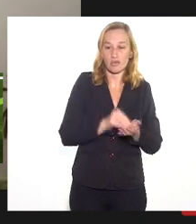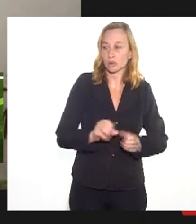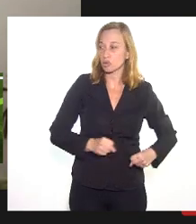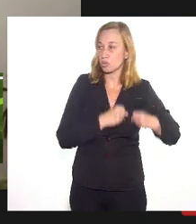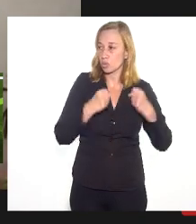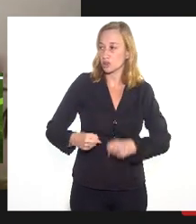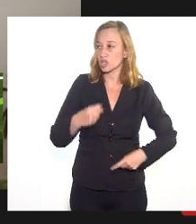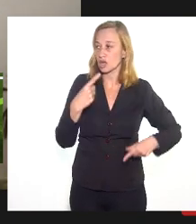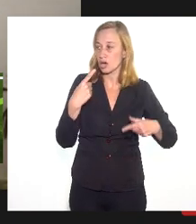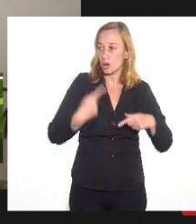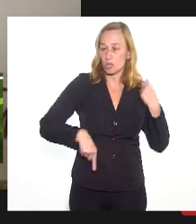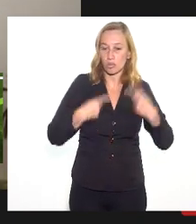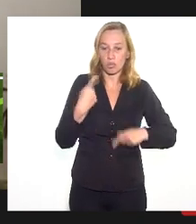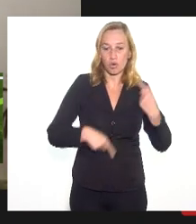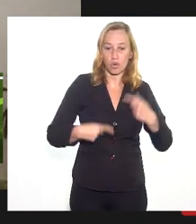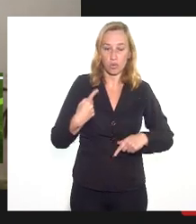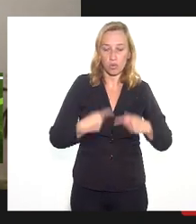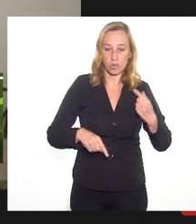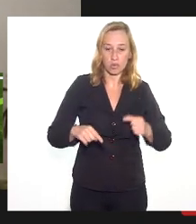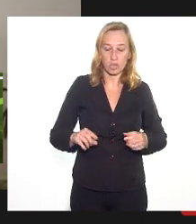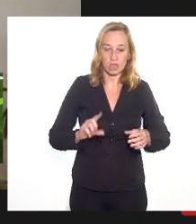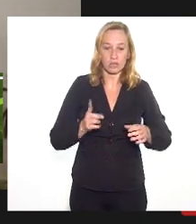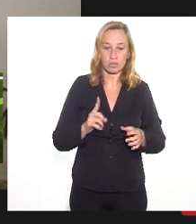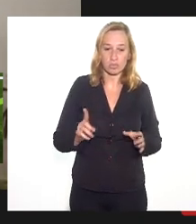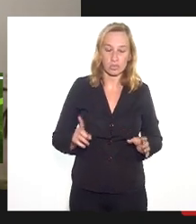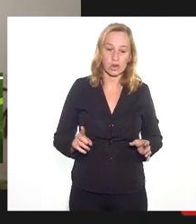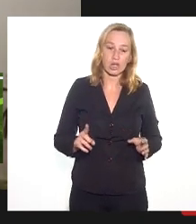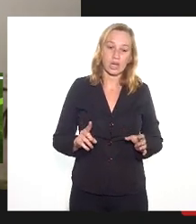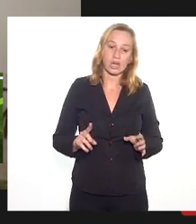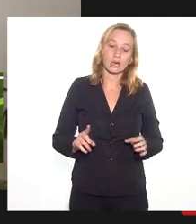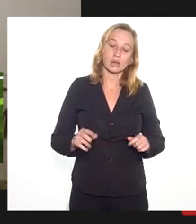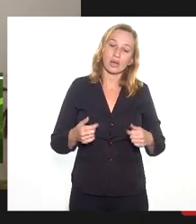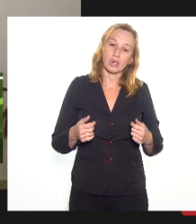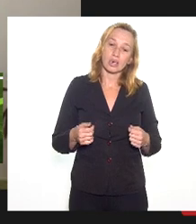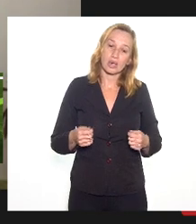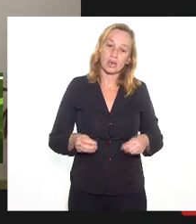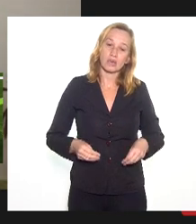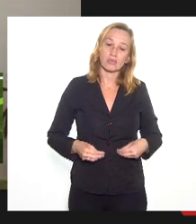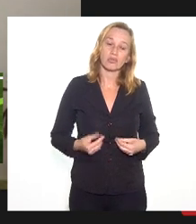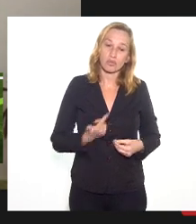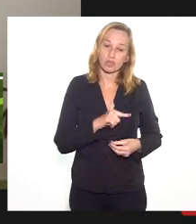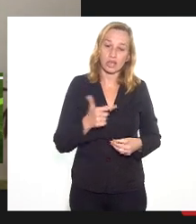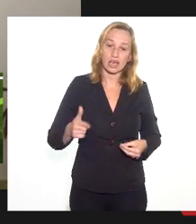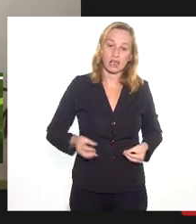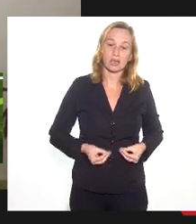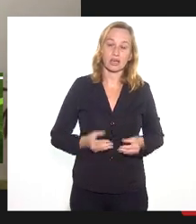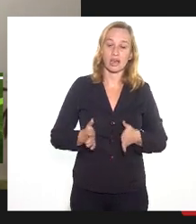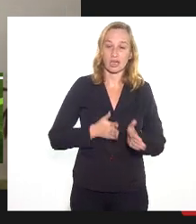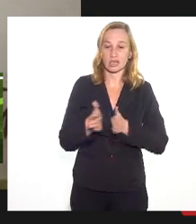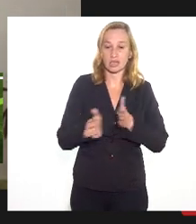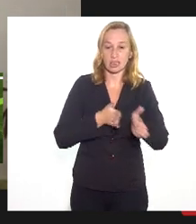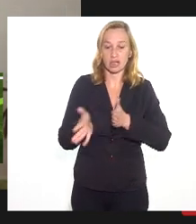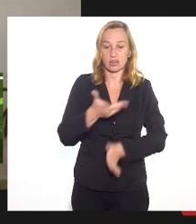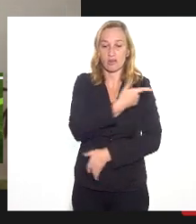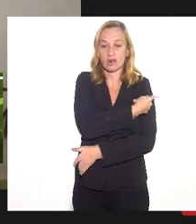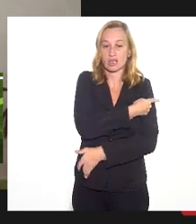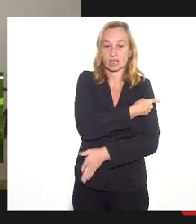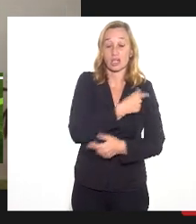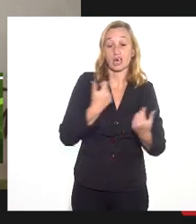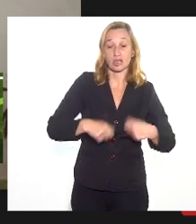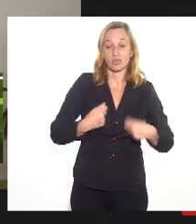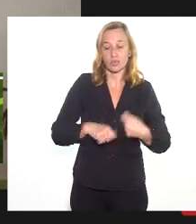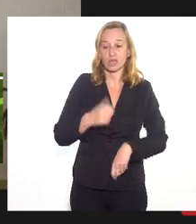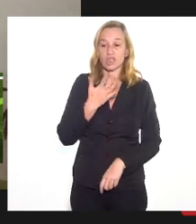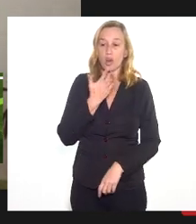que garanta o acesso à vacina, que garanta a possibilidade do nosso povo comer sem passar por